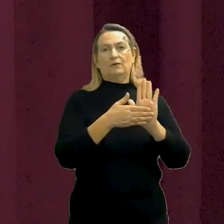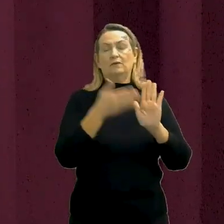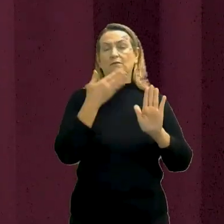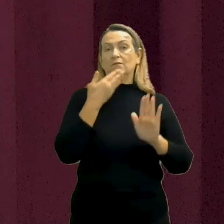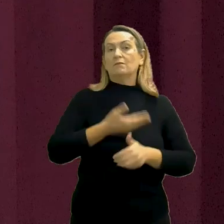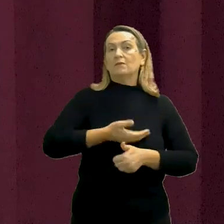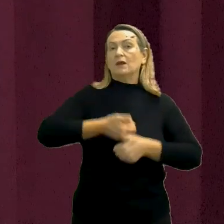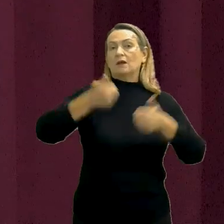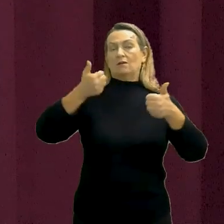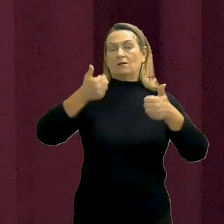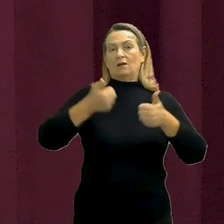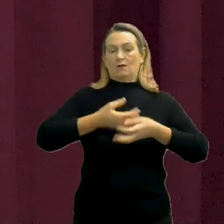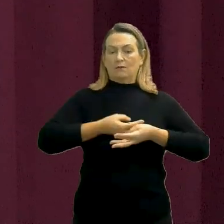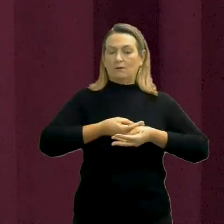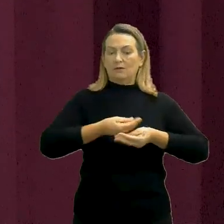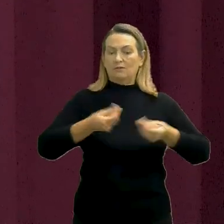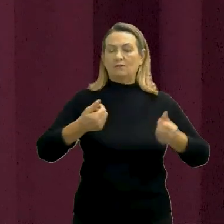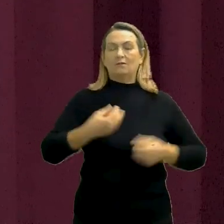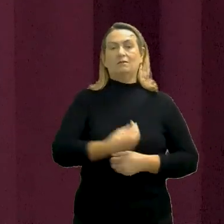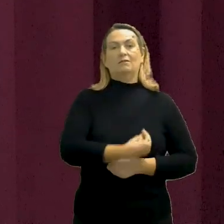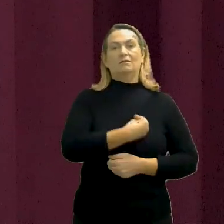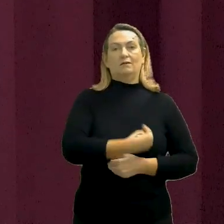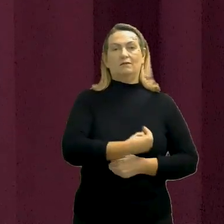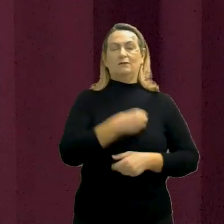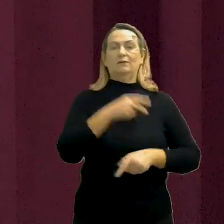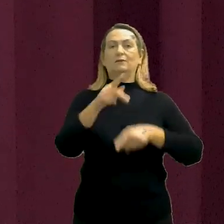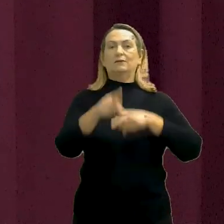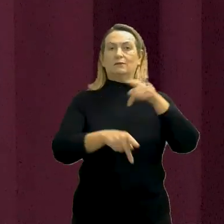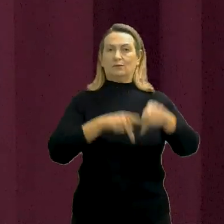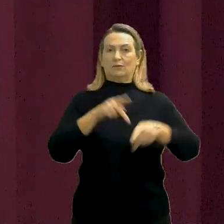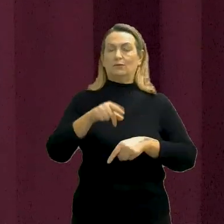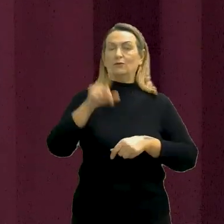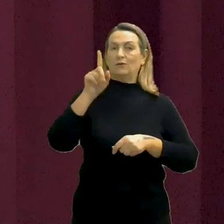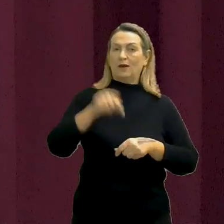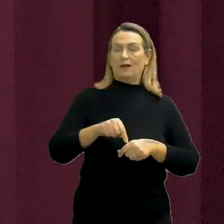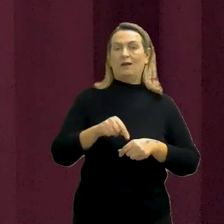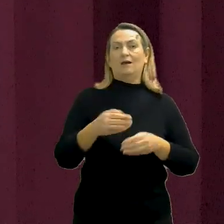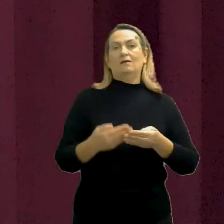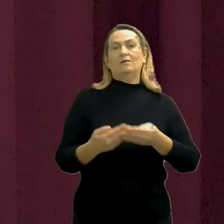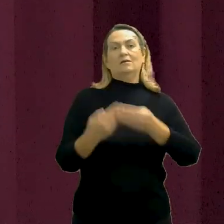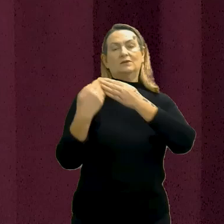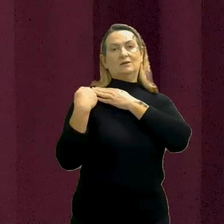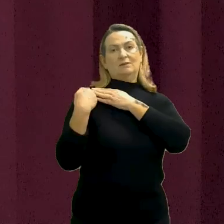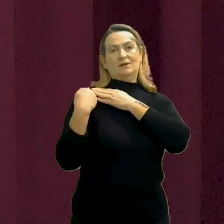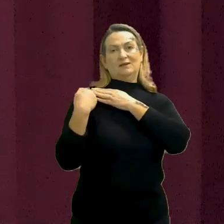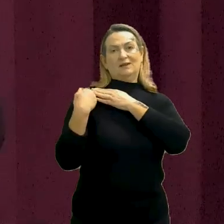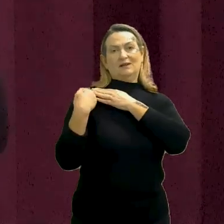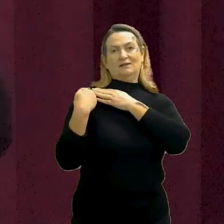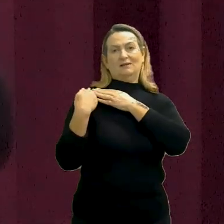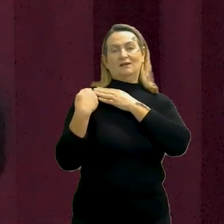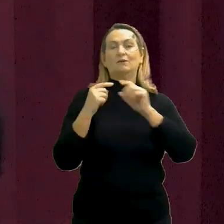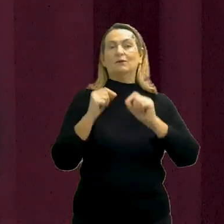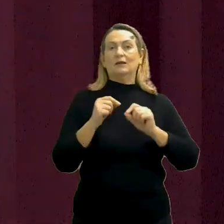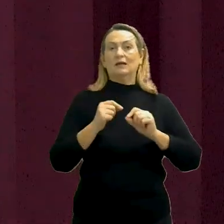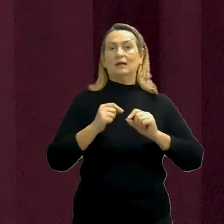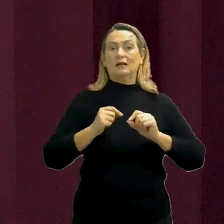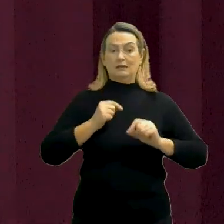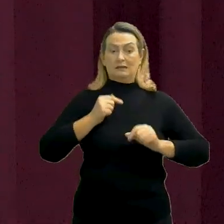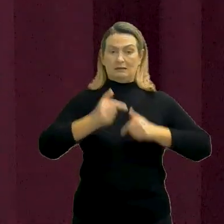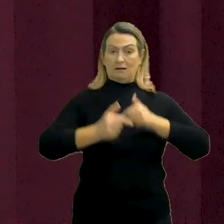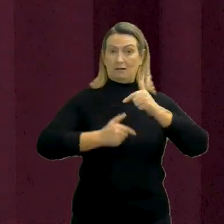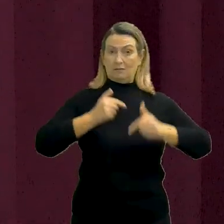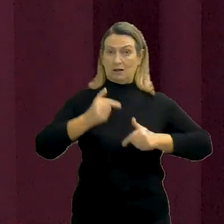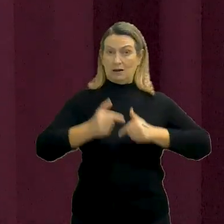da população isso é a a tarefa da instituição né atuar sendo aquele aquela